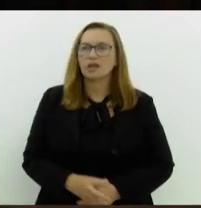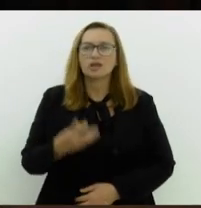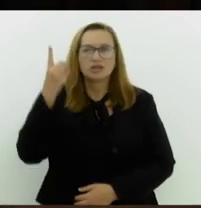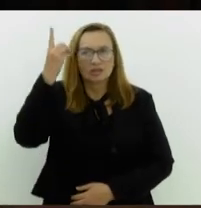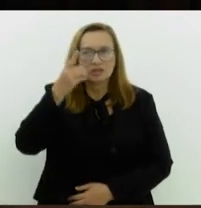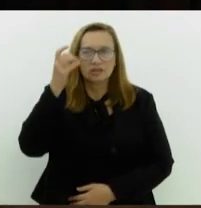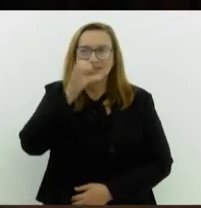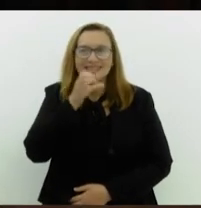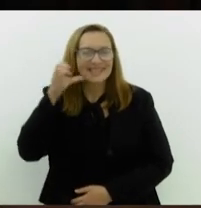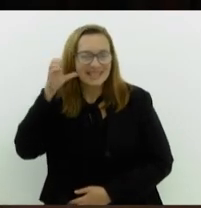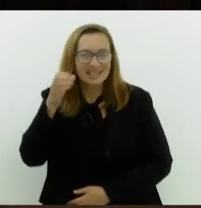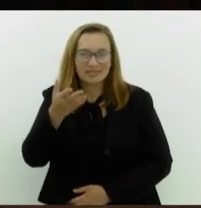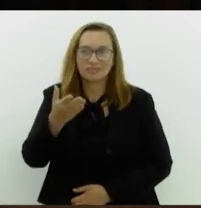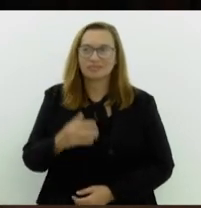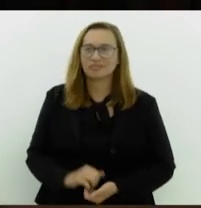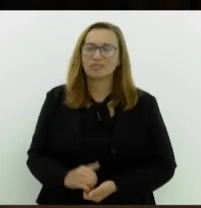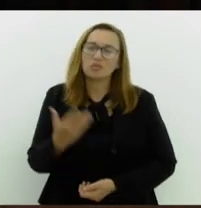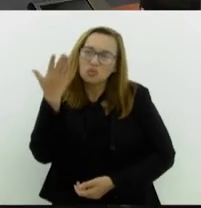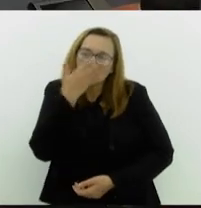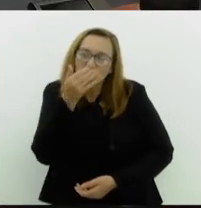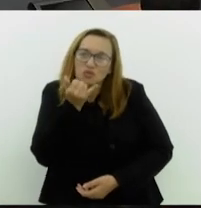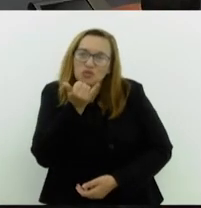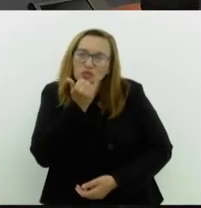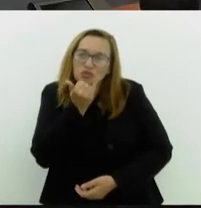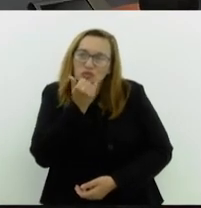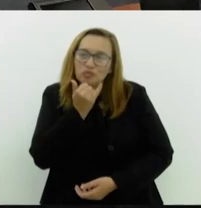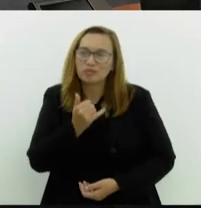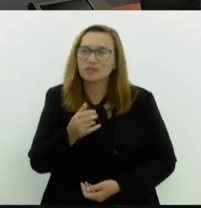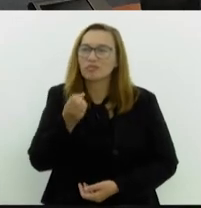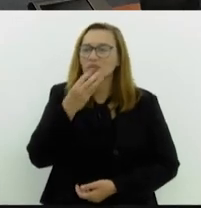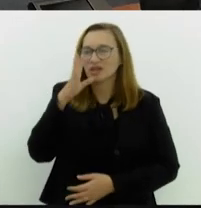Deputada Célia Jordão. Eu não, de pé, então, não tinha visto.